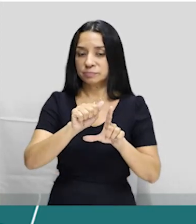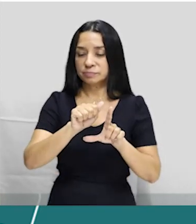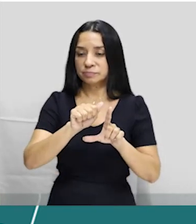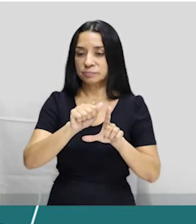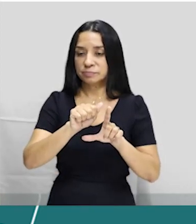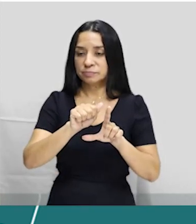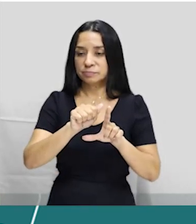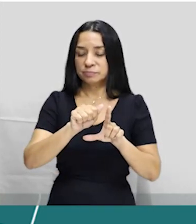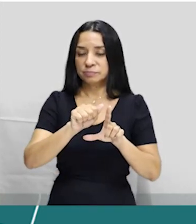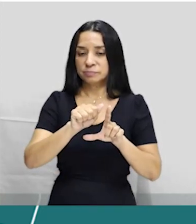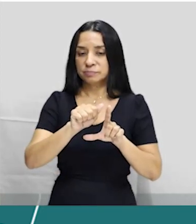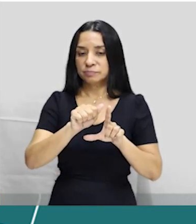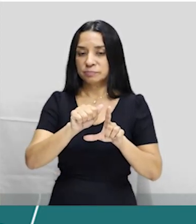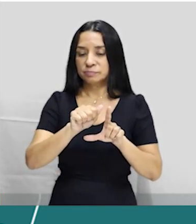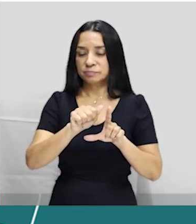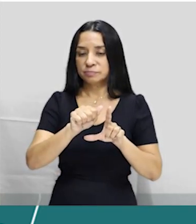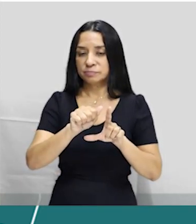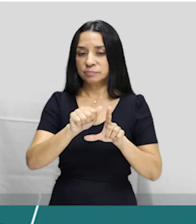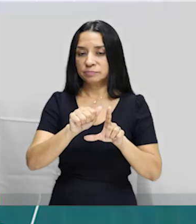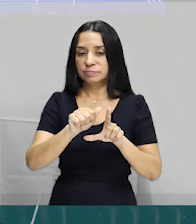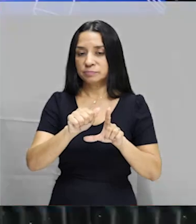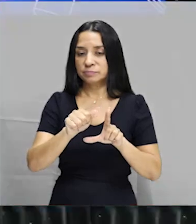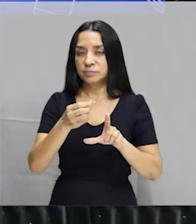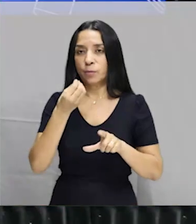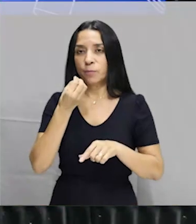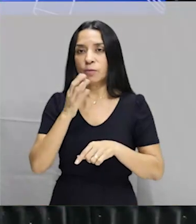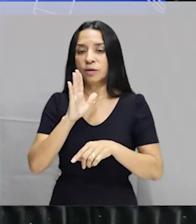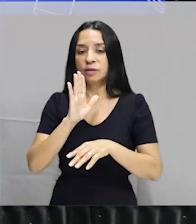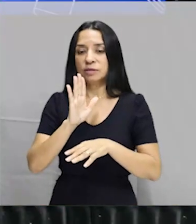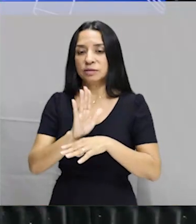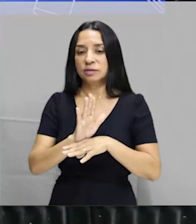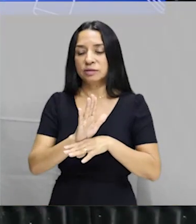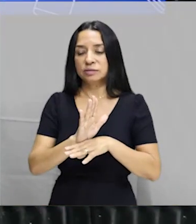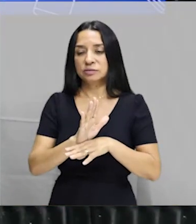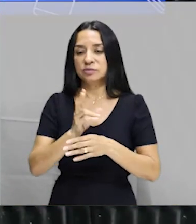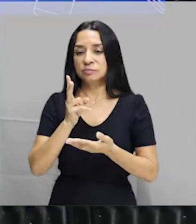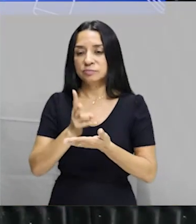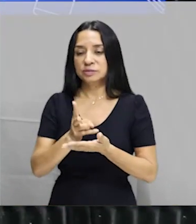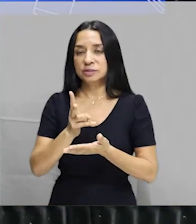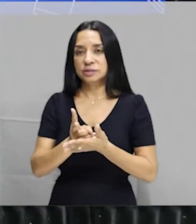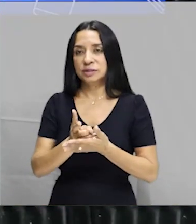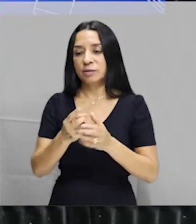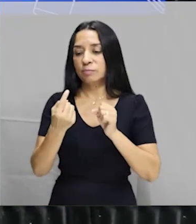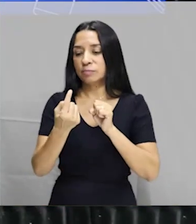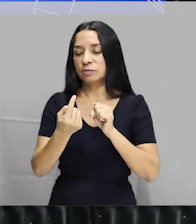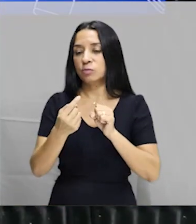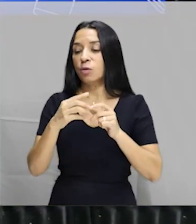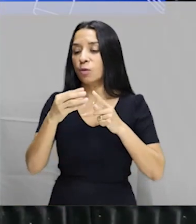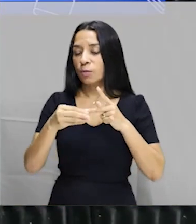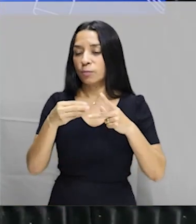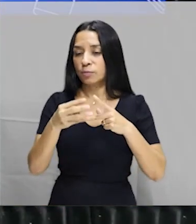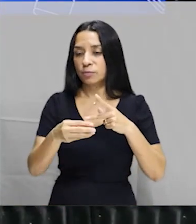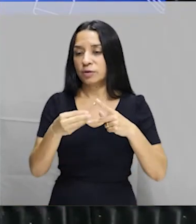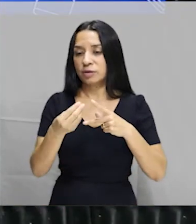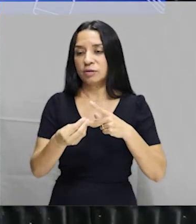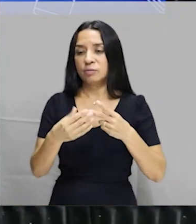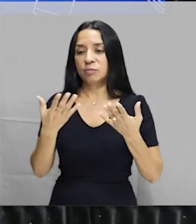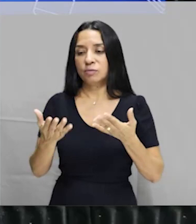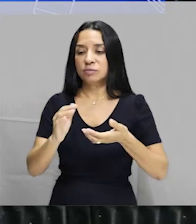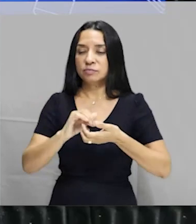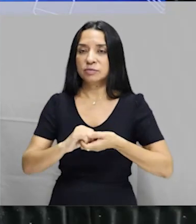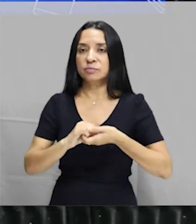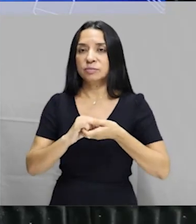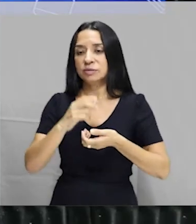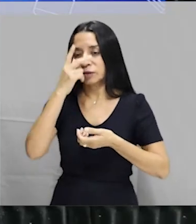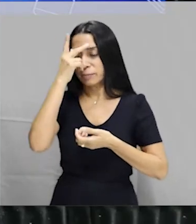decimos buena tarde, tá? Então, buenas tardes sempre está no plural quando você vai cumprimentar